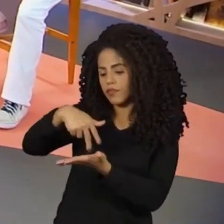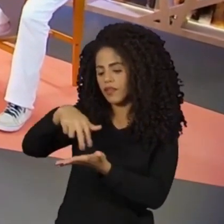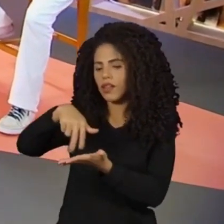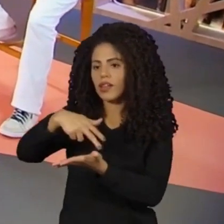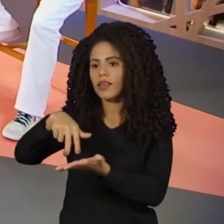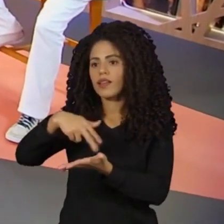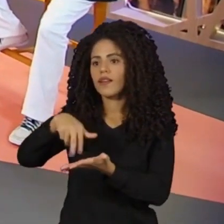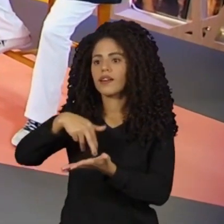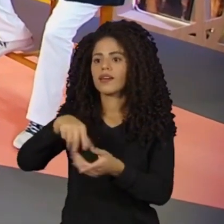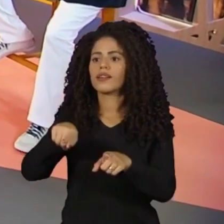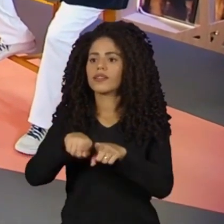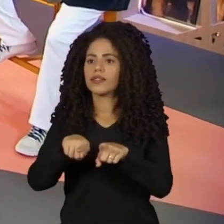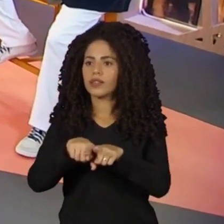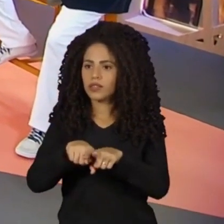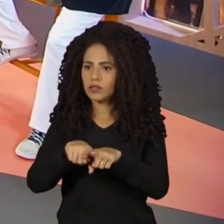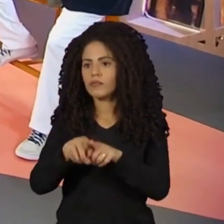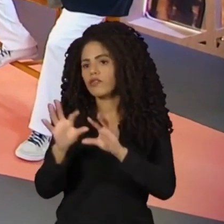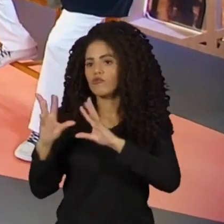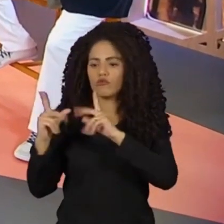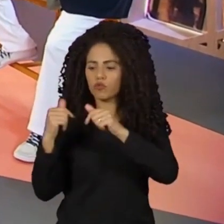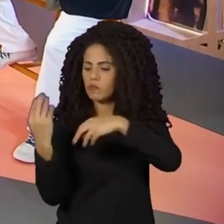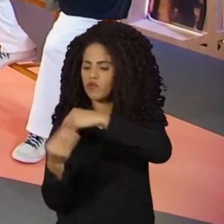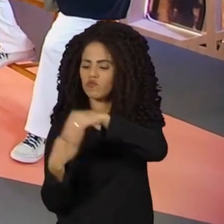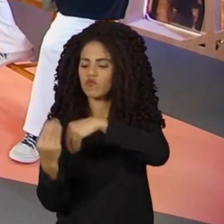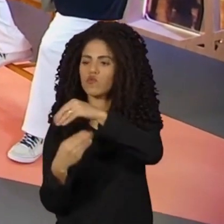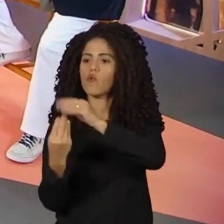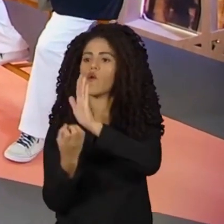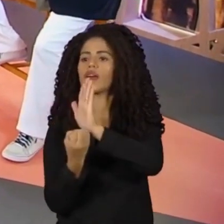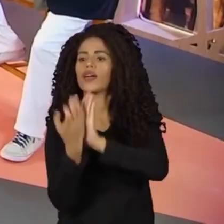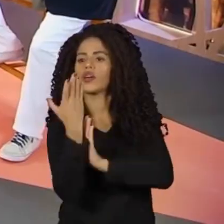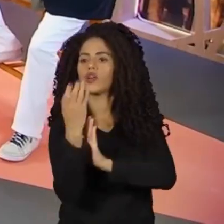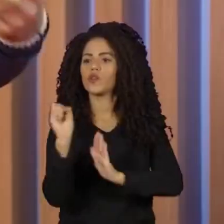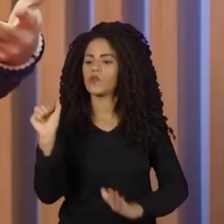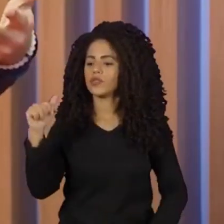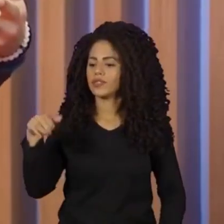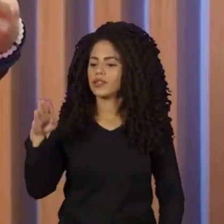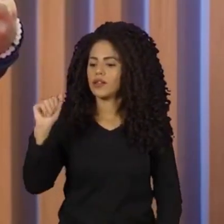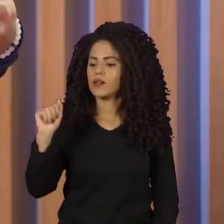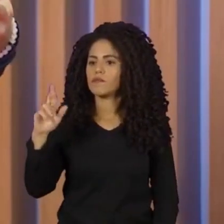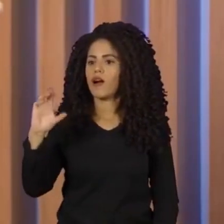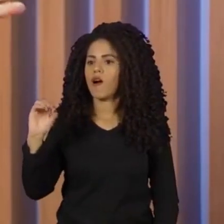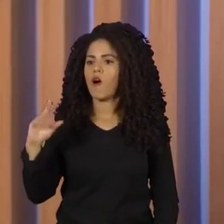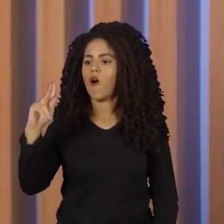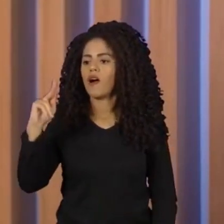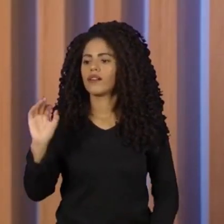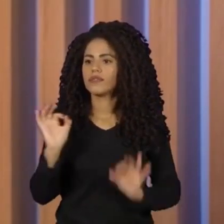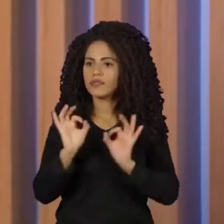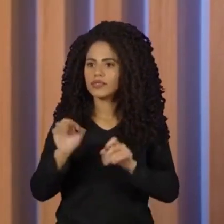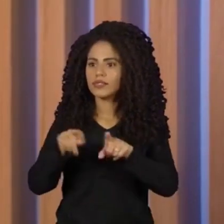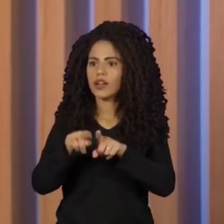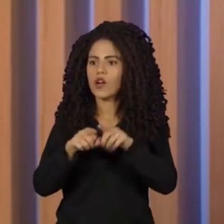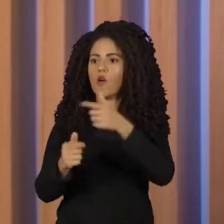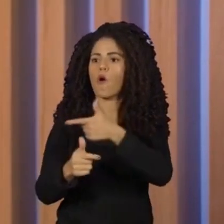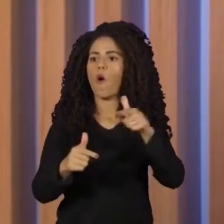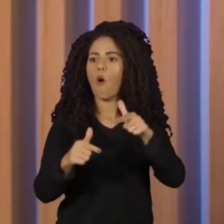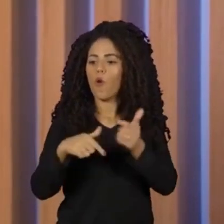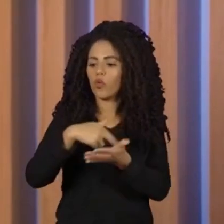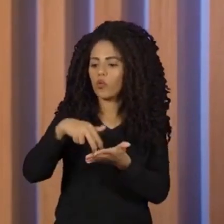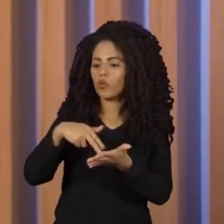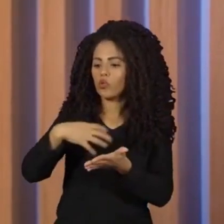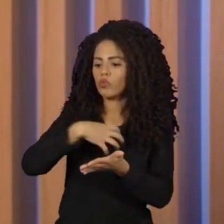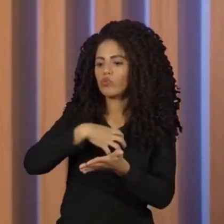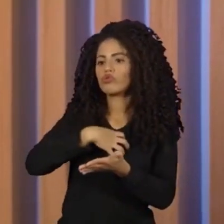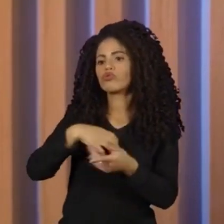sacudindo do Jorge mais ou menos porque você tinha o pessoal gostava do rock and roll que era uma outra geração e a